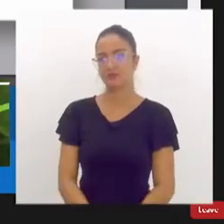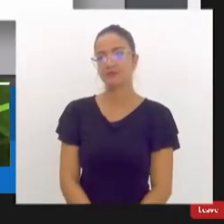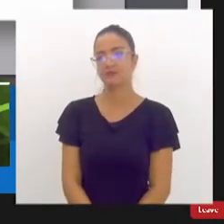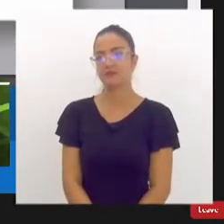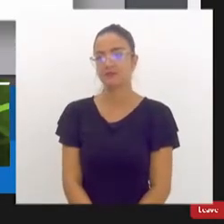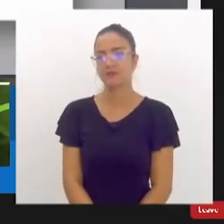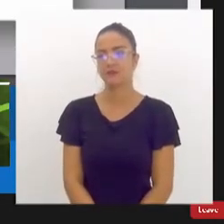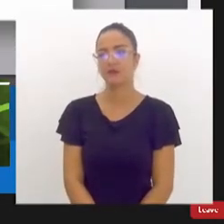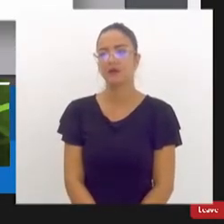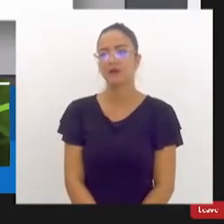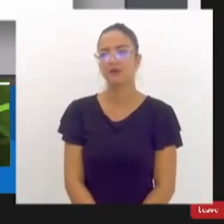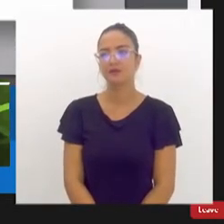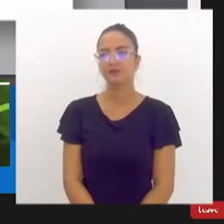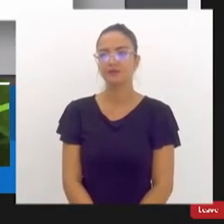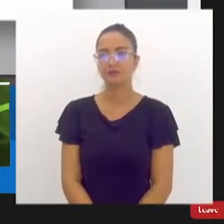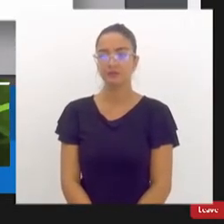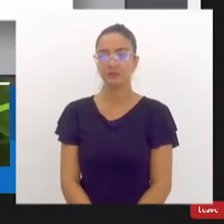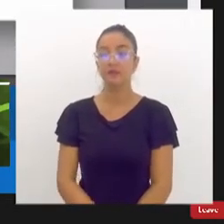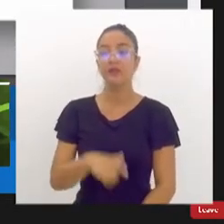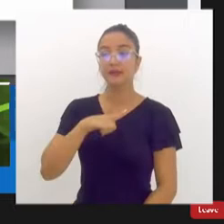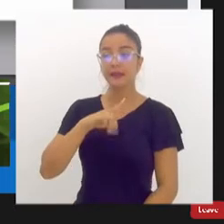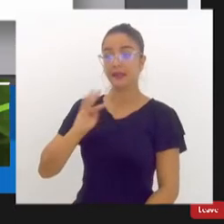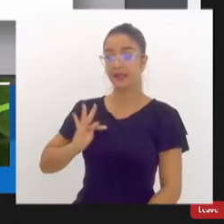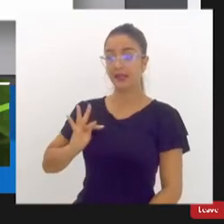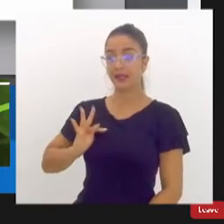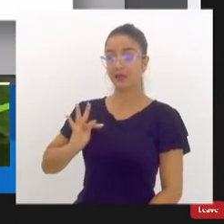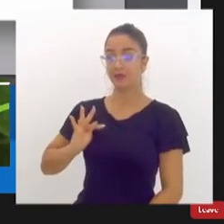gentileza. A equipe técnica,